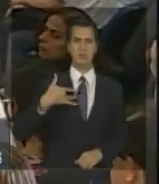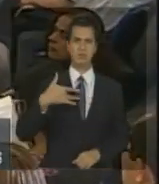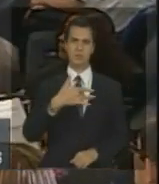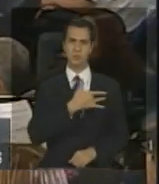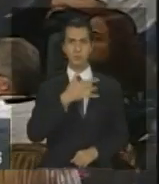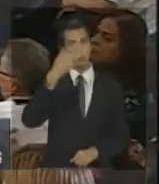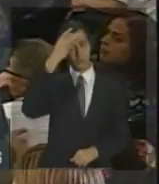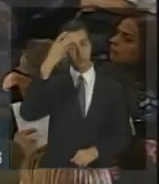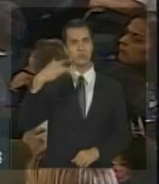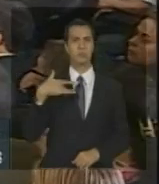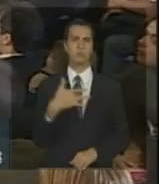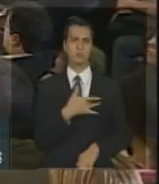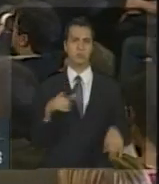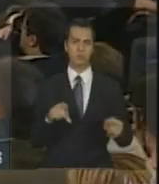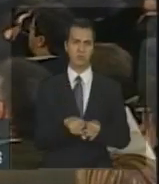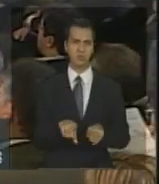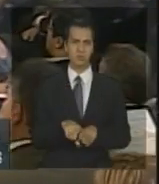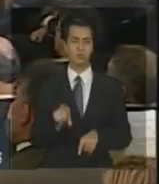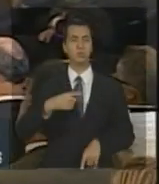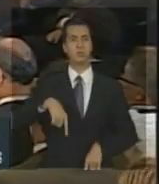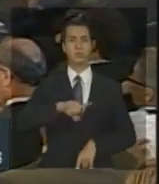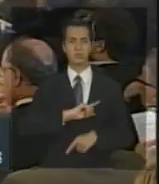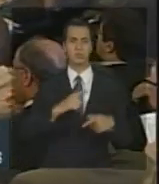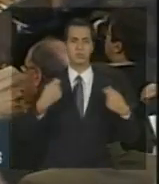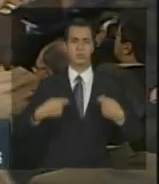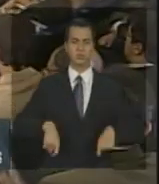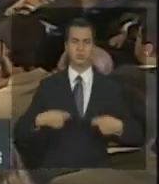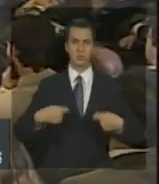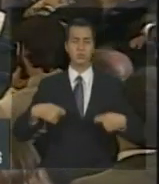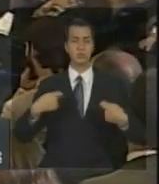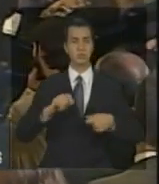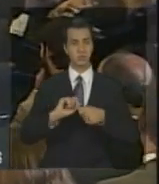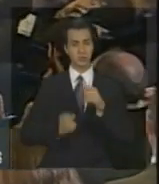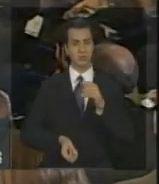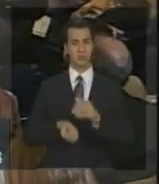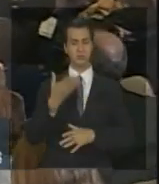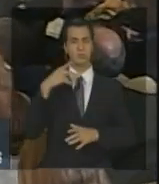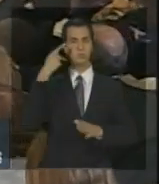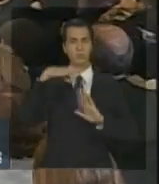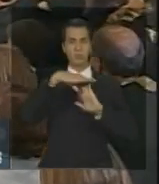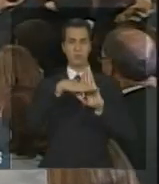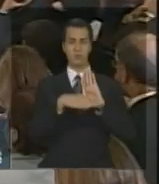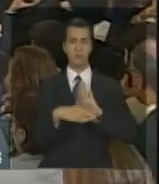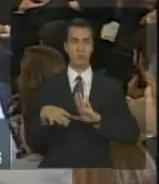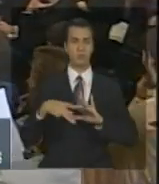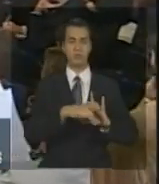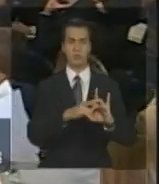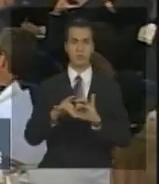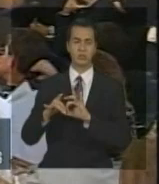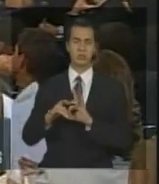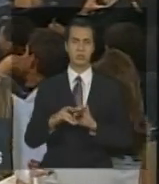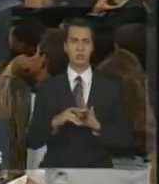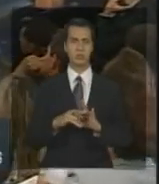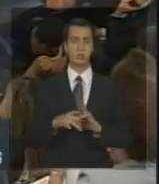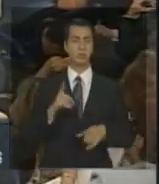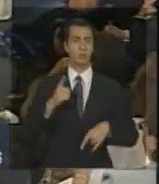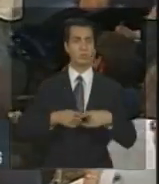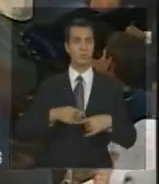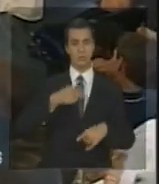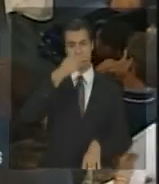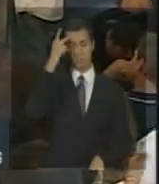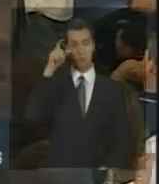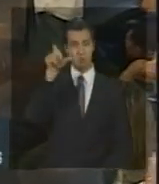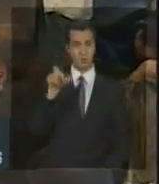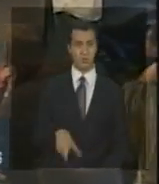mental. Nós precisamos compor políticas que se integrem, porque nós não estamos tirando essas pessoas da